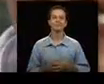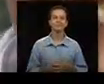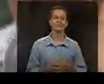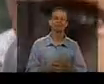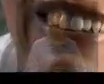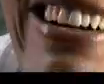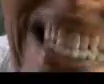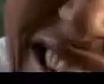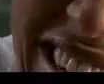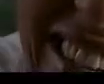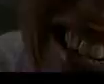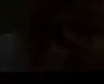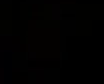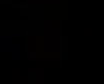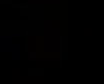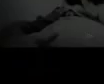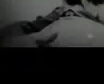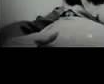Bom.